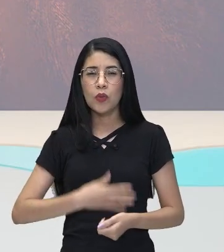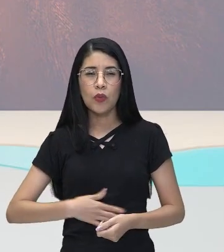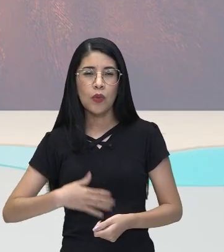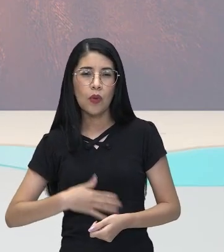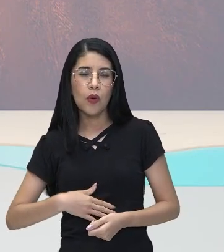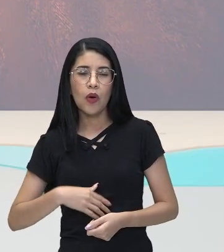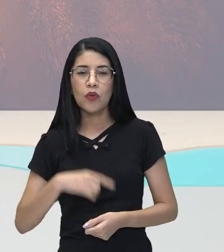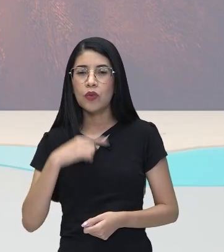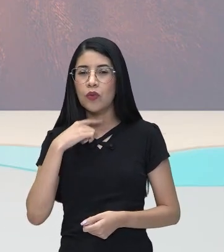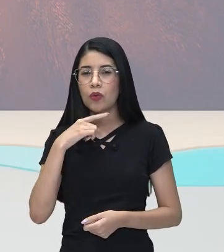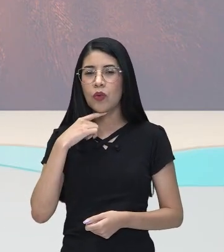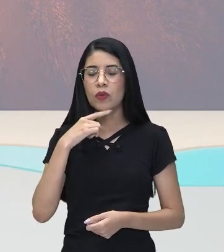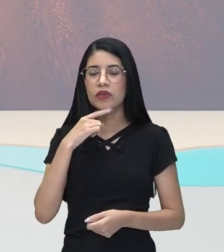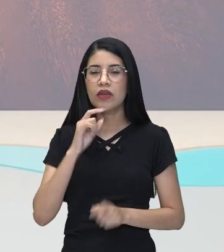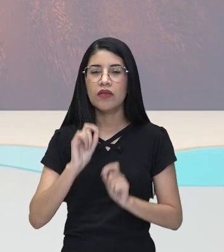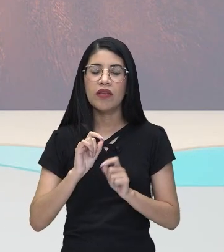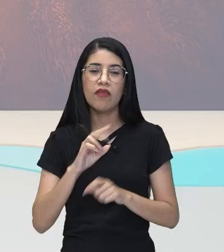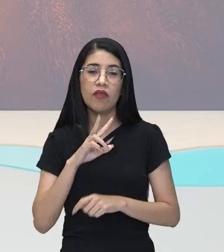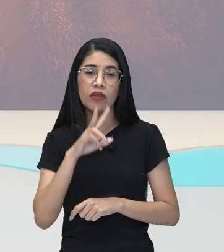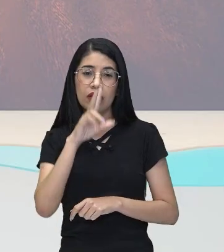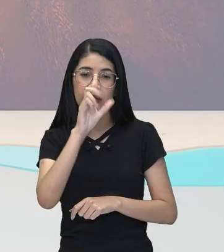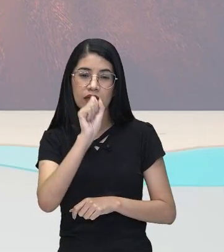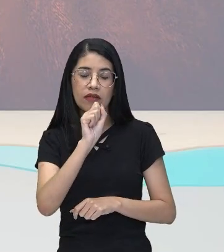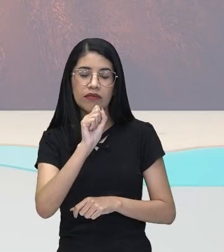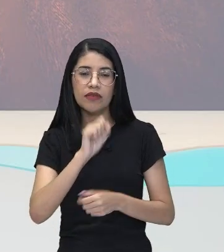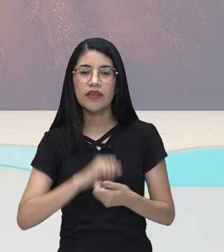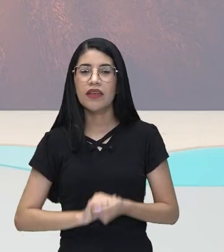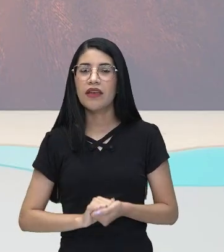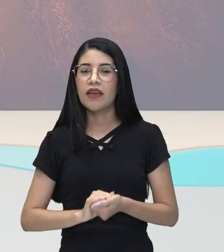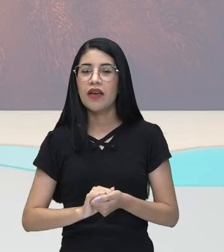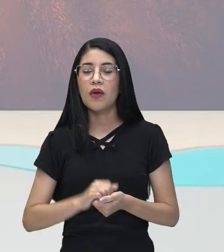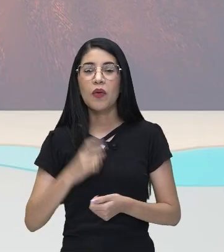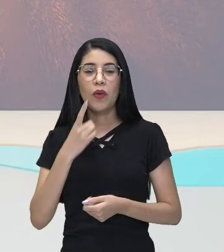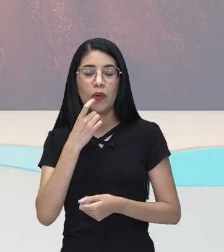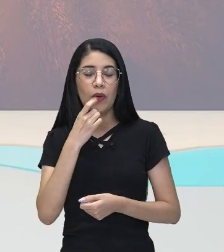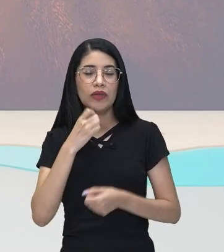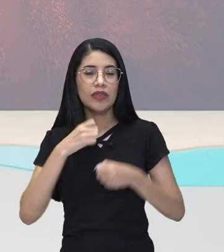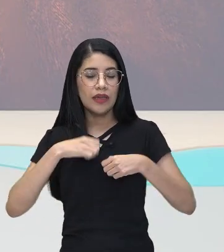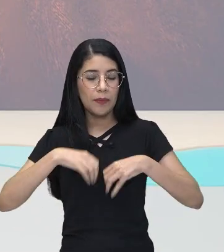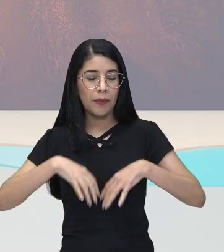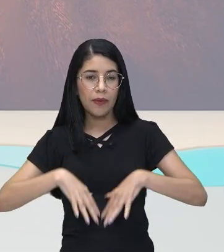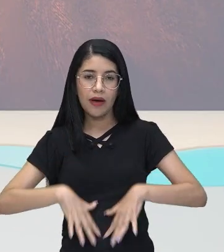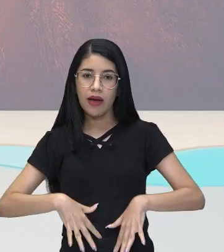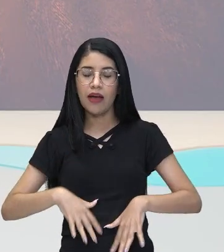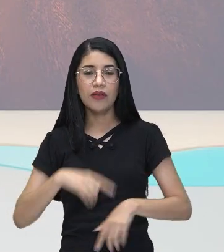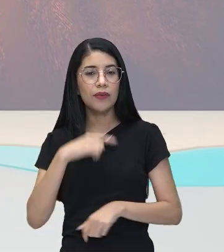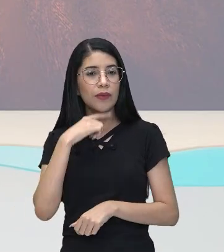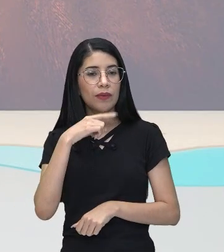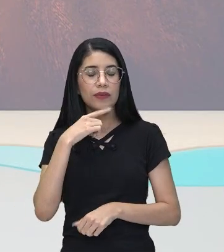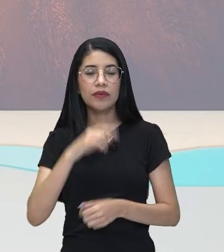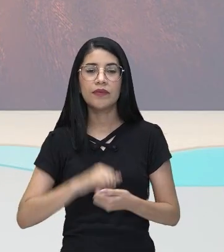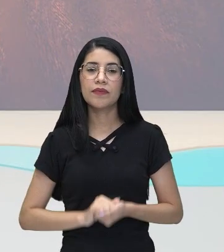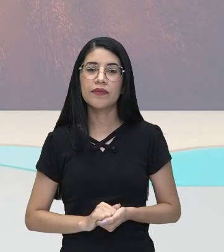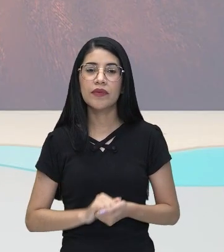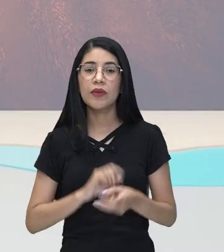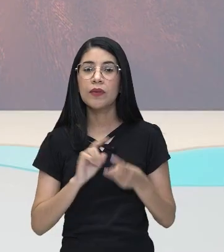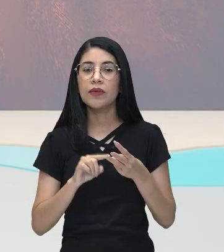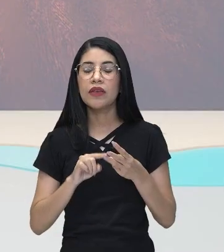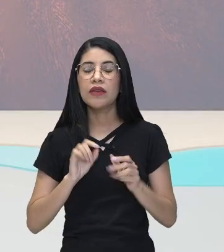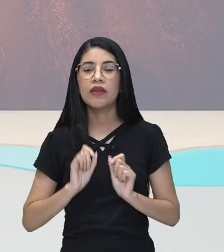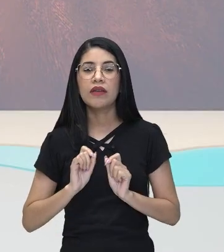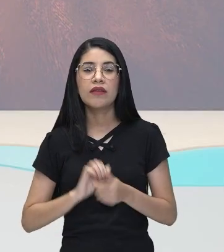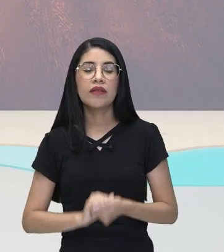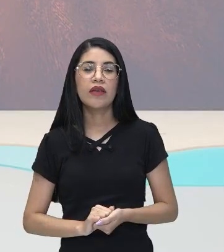de fortalecimento, né, de fornecimento, quer dizer, de sangue para todo o seu intestino. O próximo nós vamos ver aí, ó,